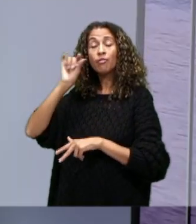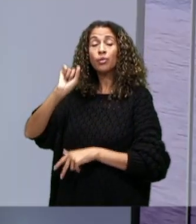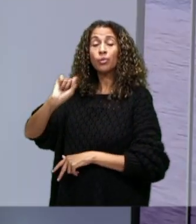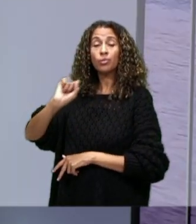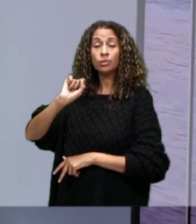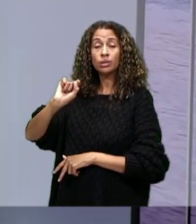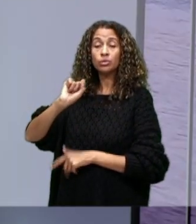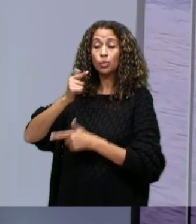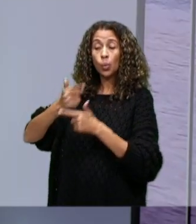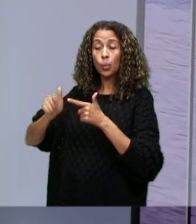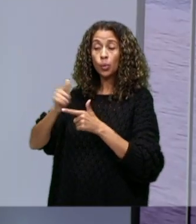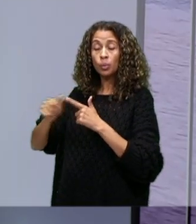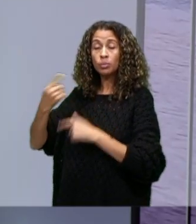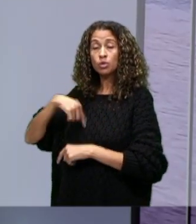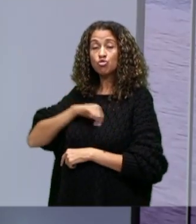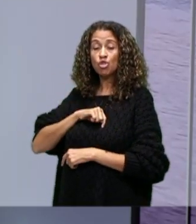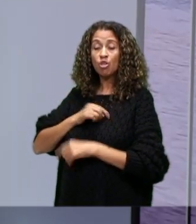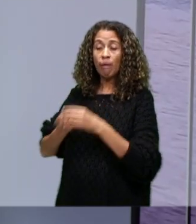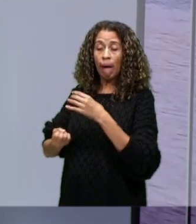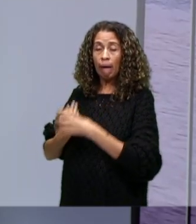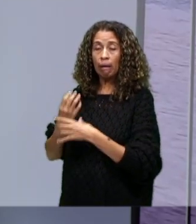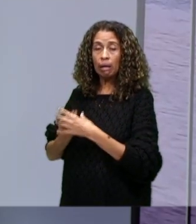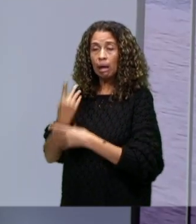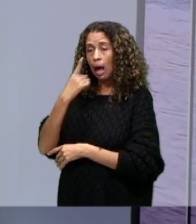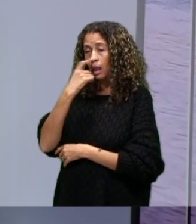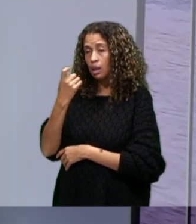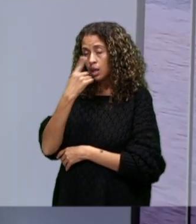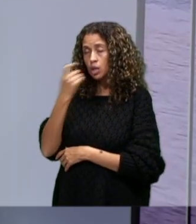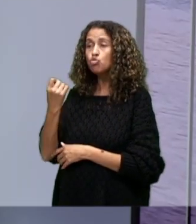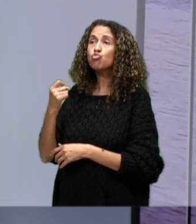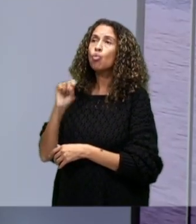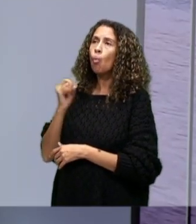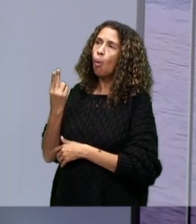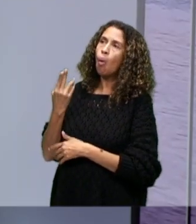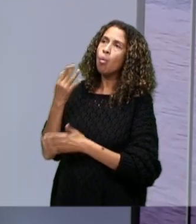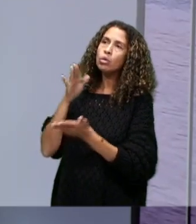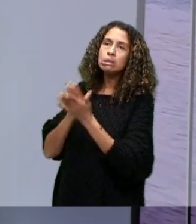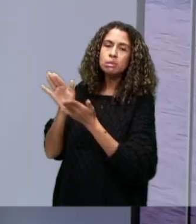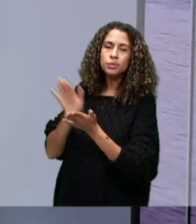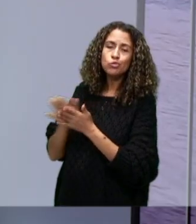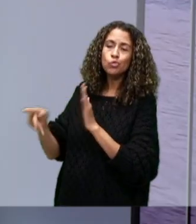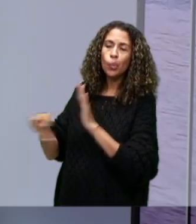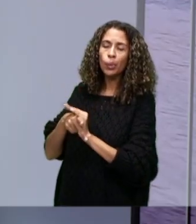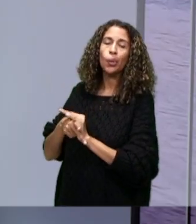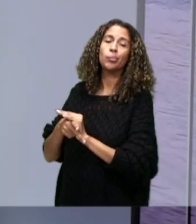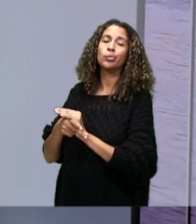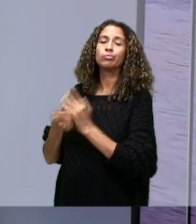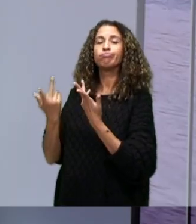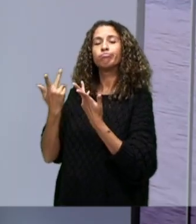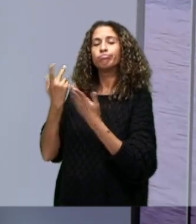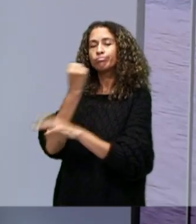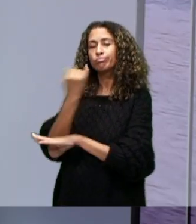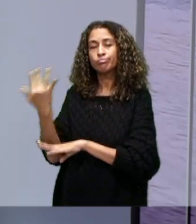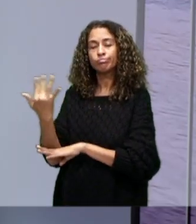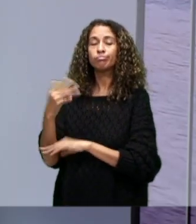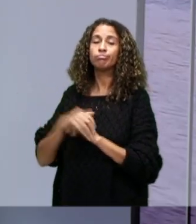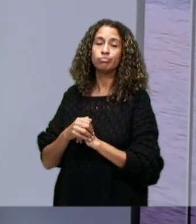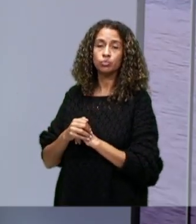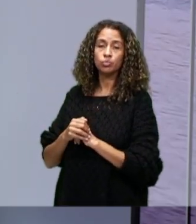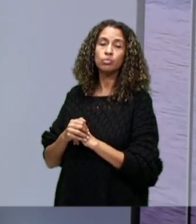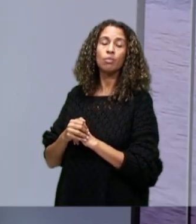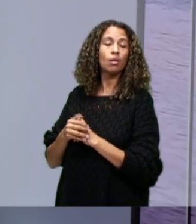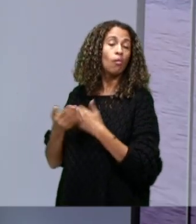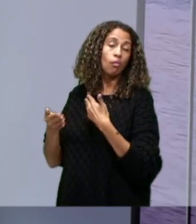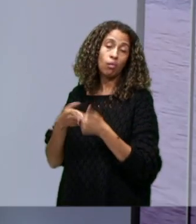de a gente estar consumindo e gerando alguma pegada para o ambiente, né? Seja uma pegada de carbono, seja um resíduo, seja o que